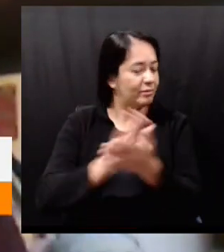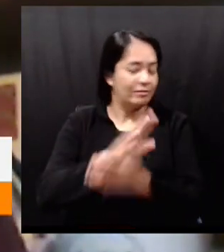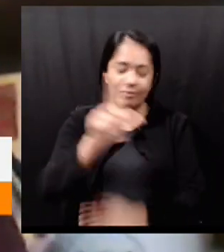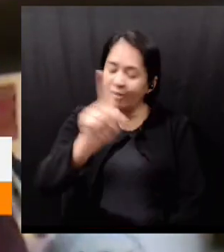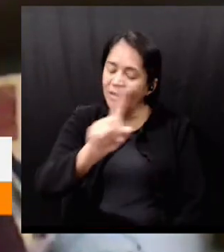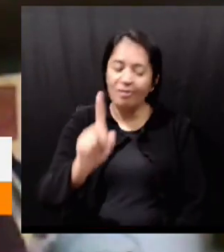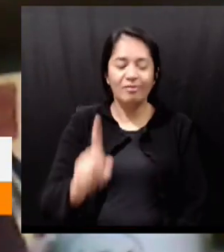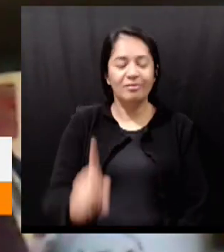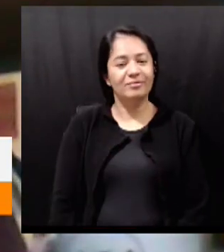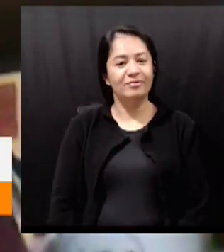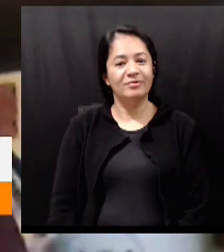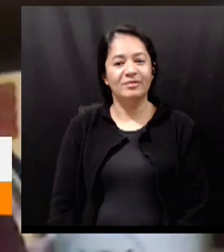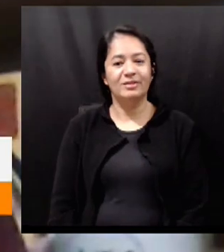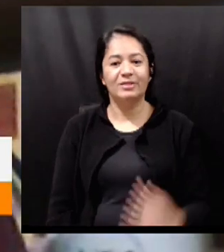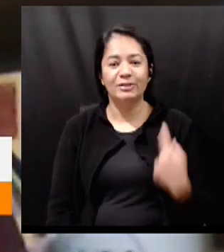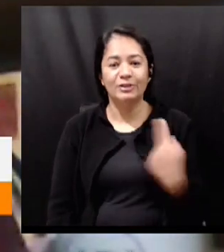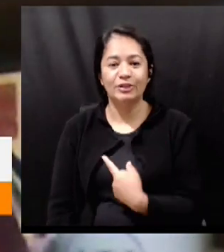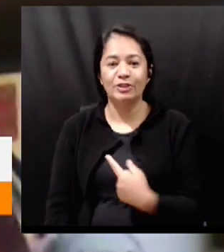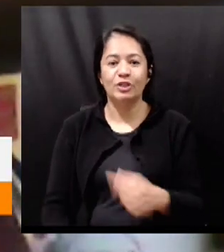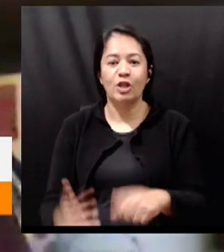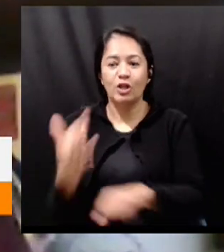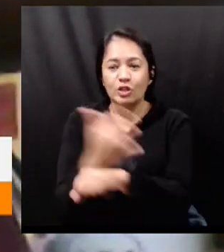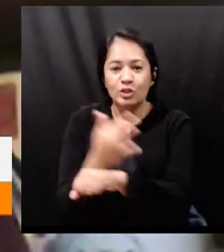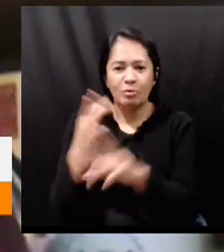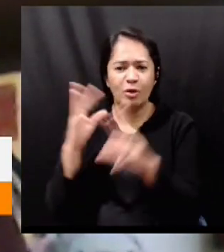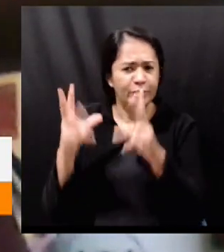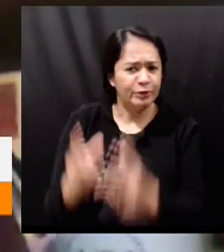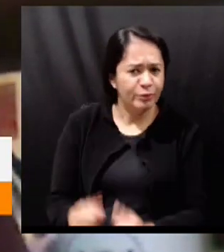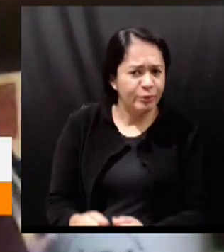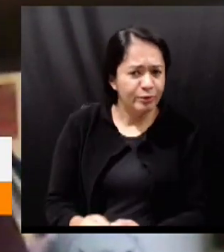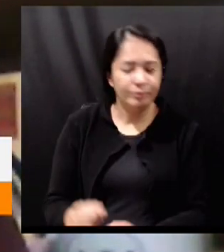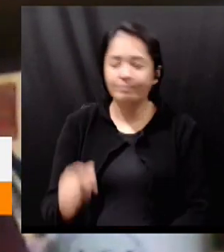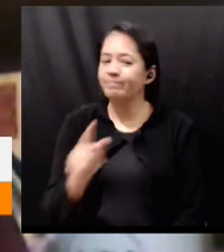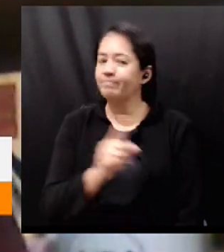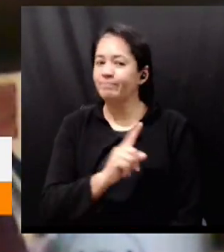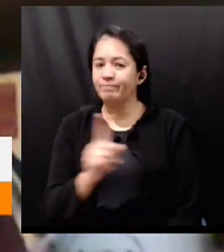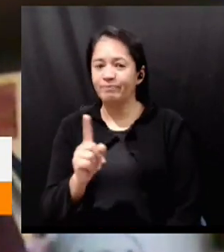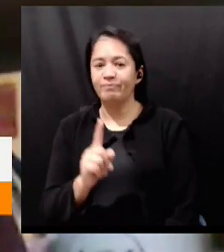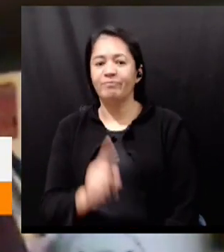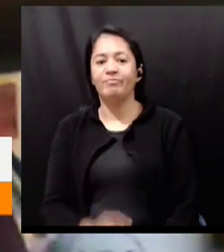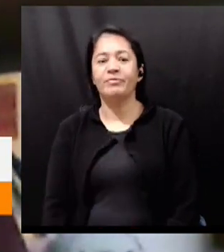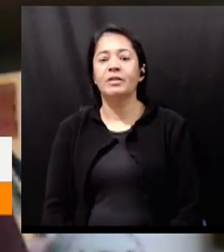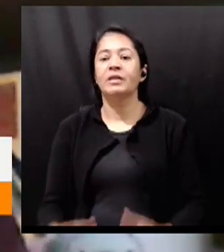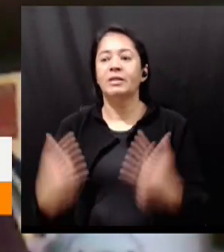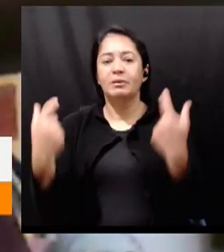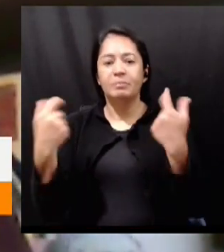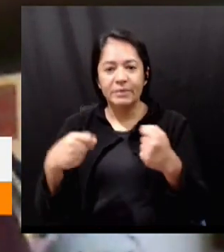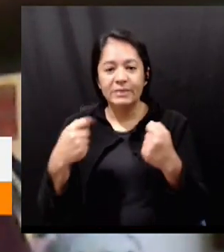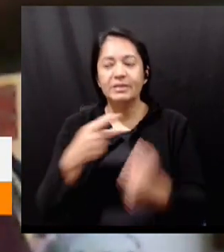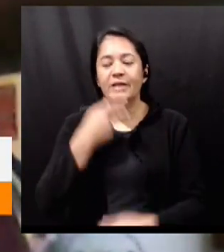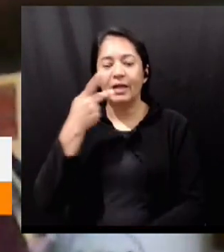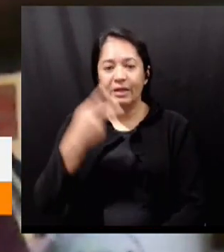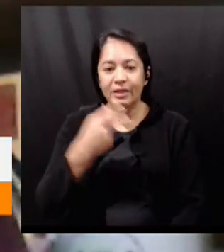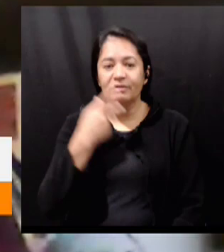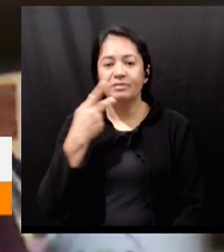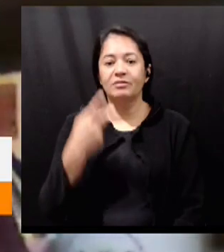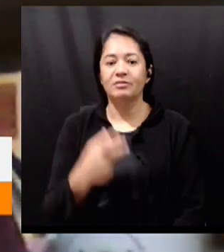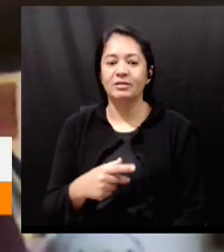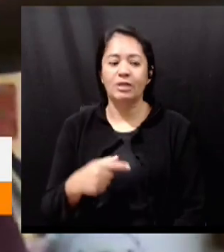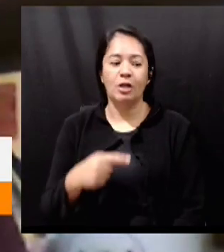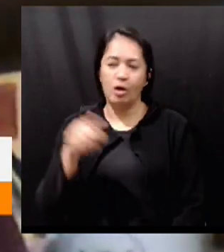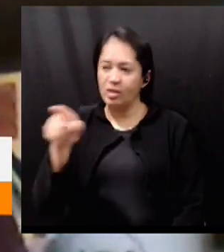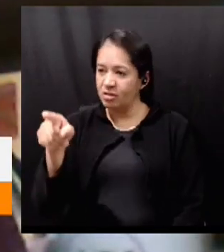gente pode dar conta de tudo. Então é necessário que a gente fale: isso eu não dou conta, é saber